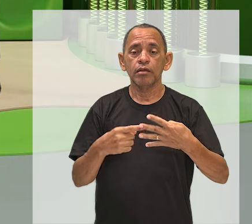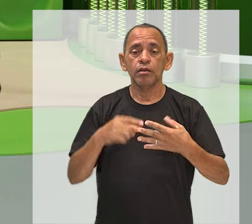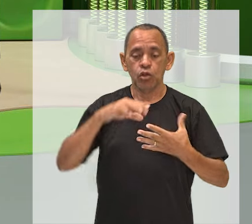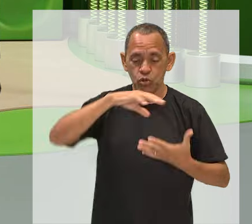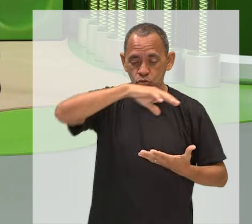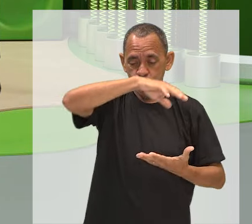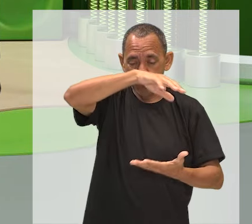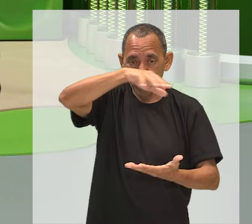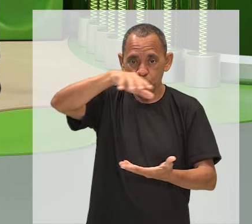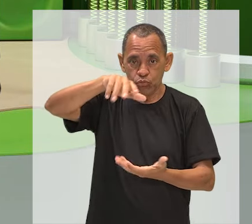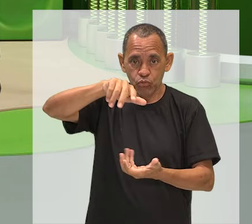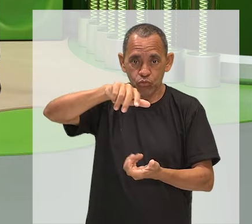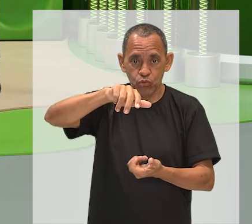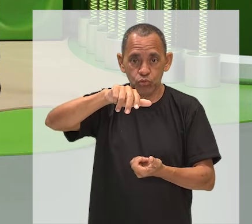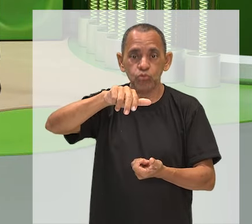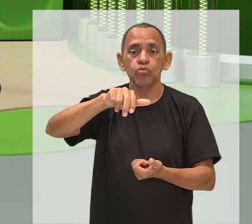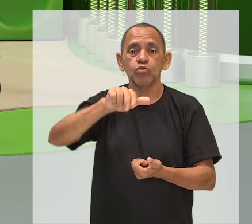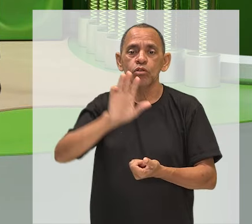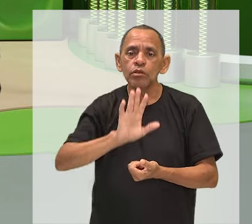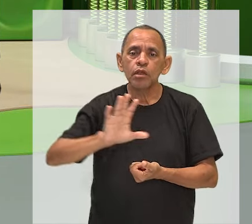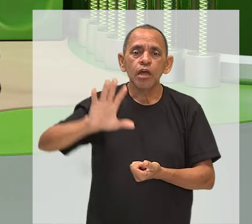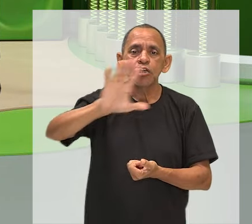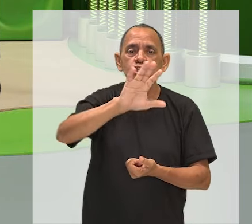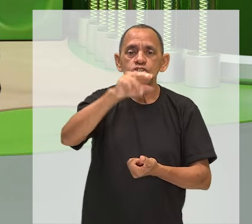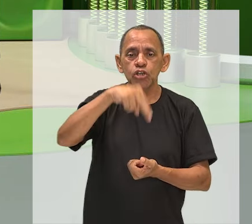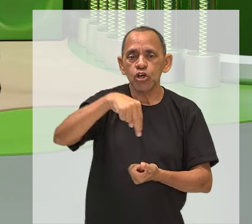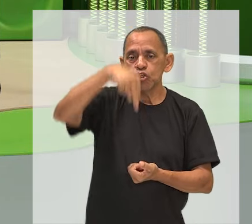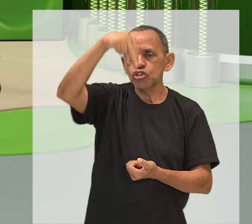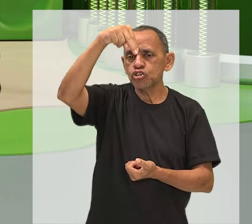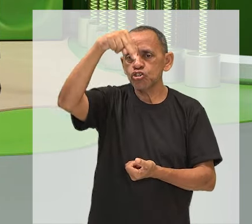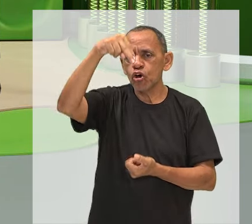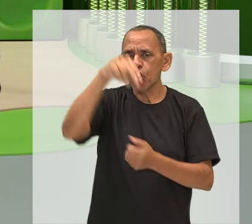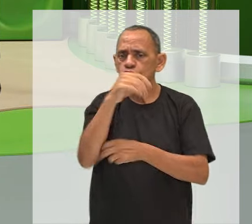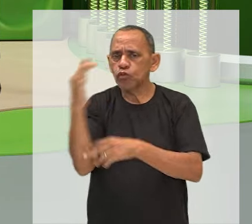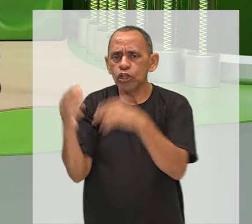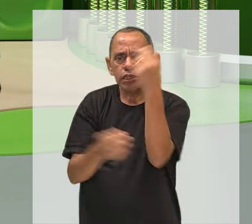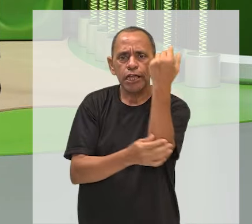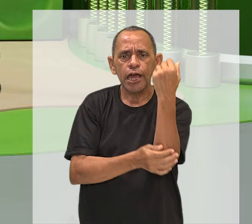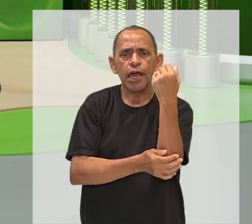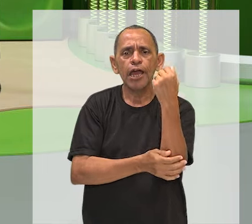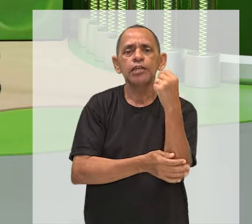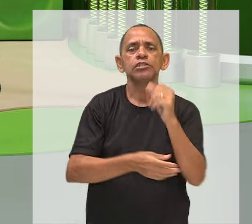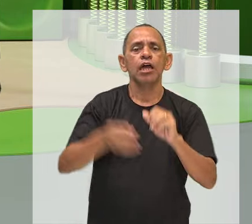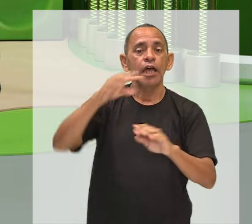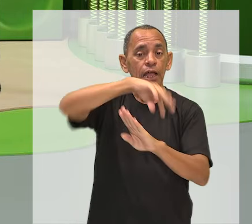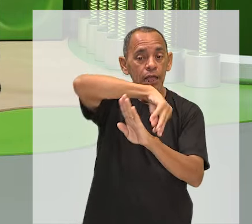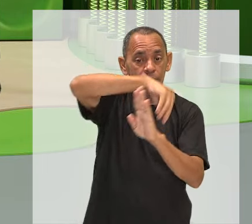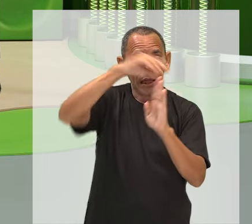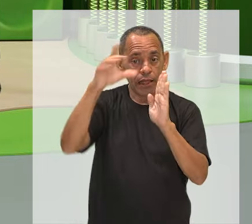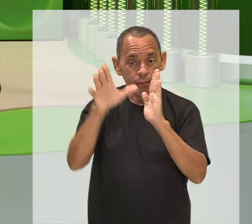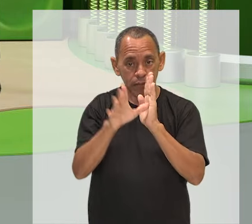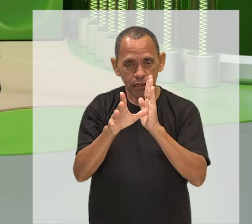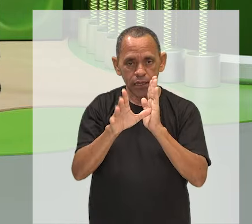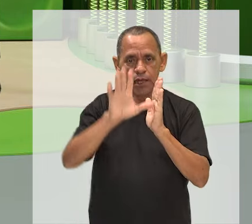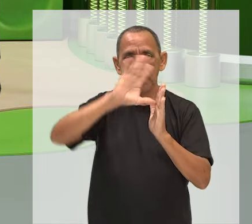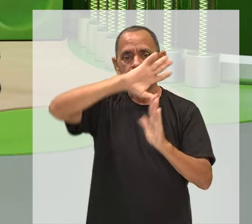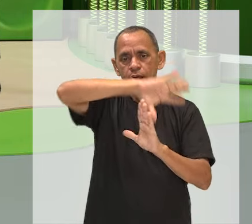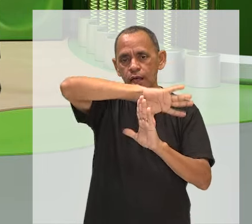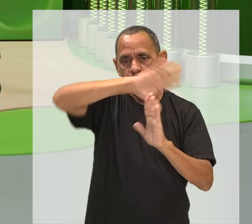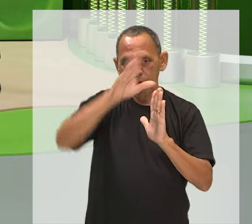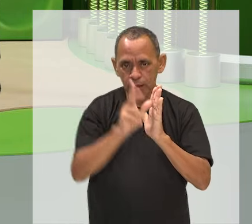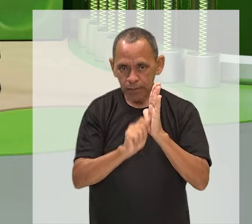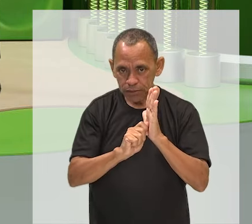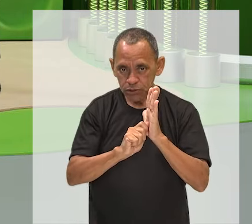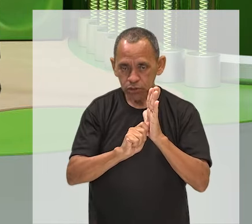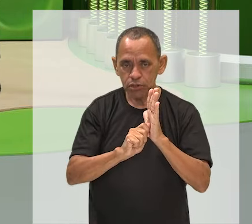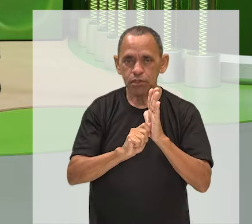onde está localizada ali a região norte, onde tem a floresta amazônica, né? A nossa região, ela vai receber uma massa de ar vinda aí do